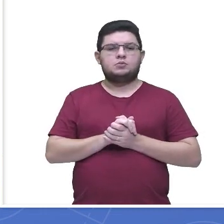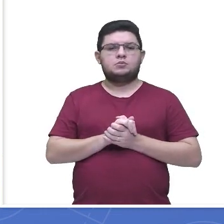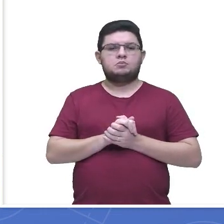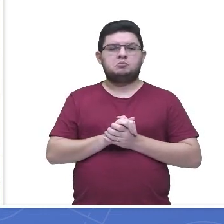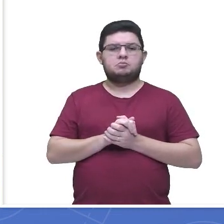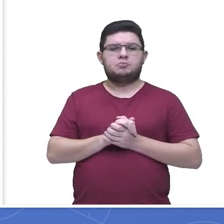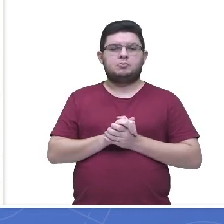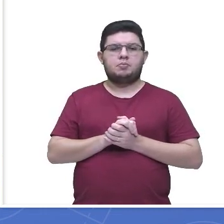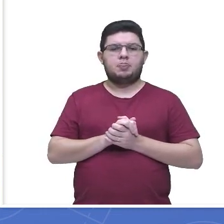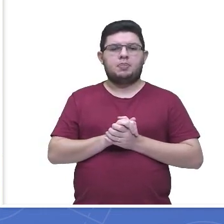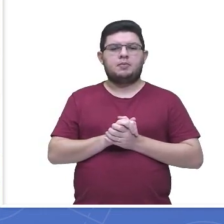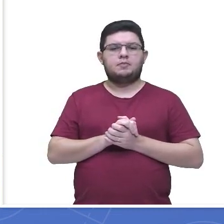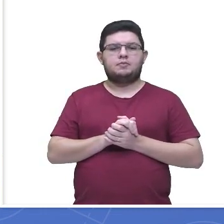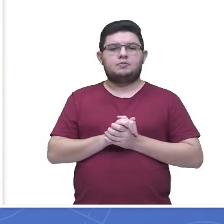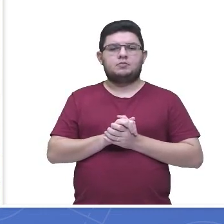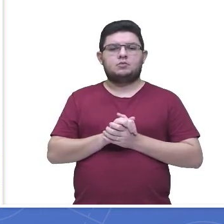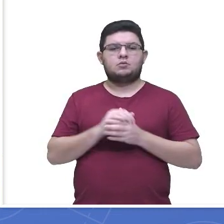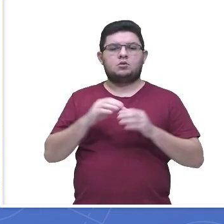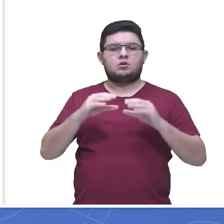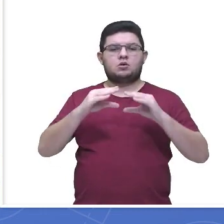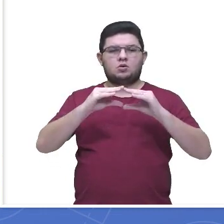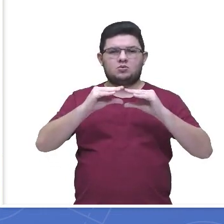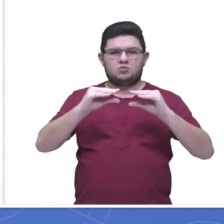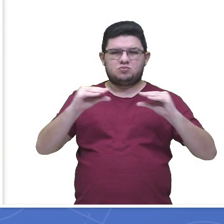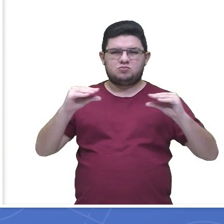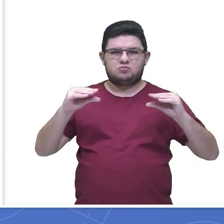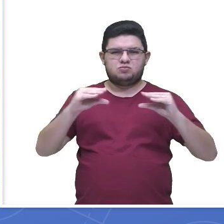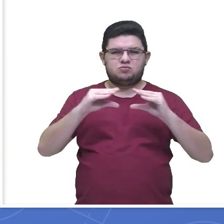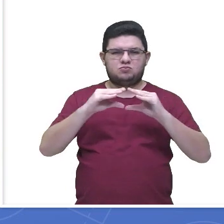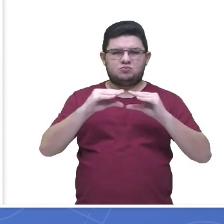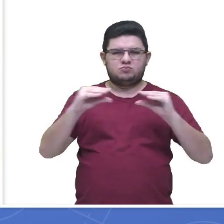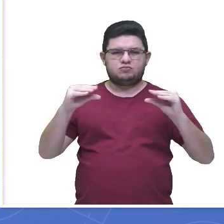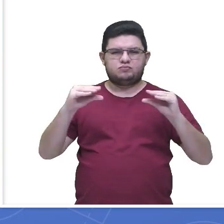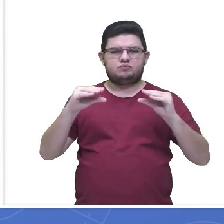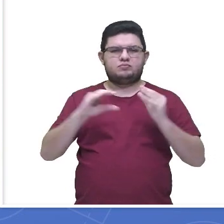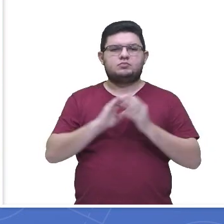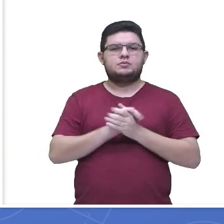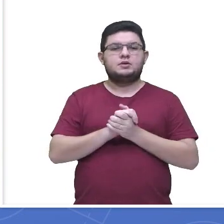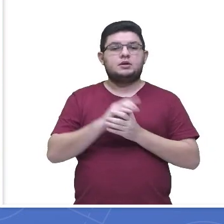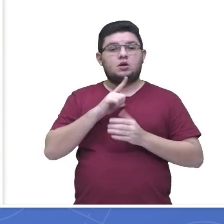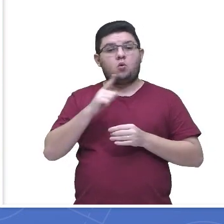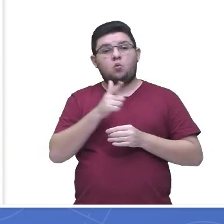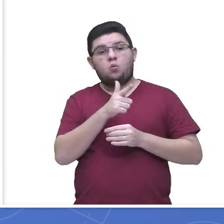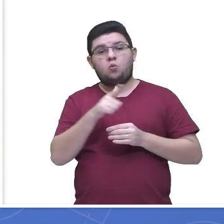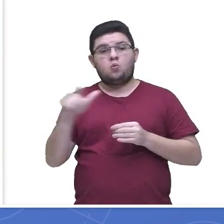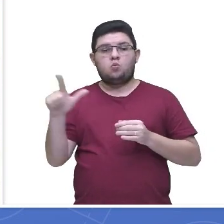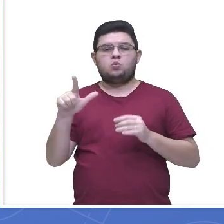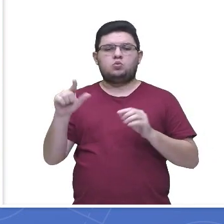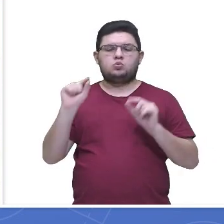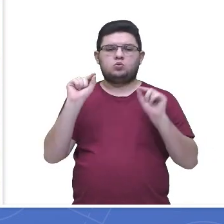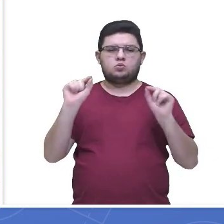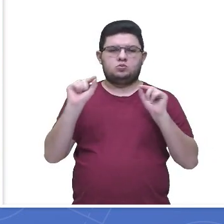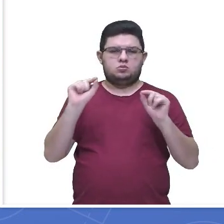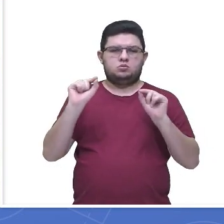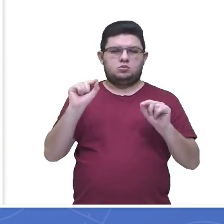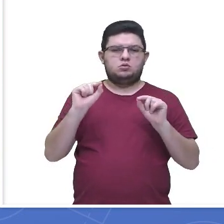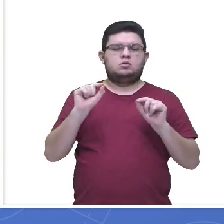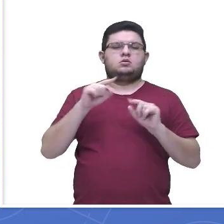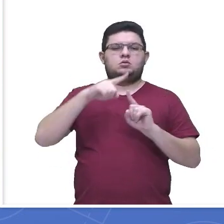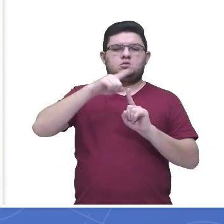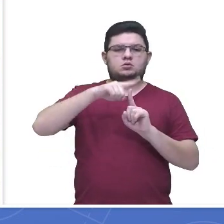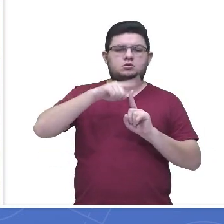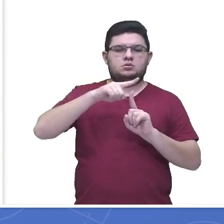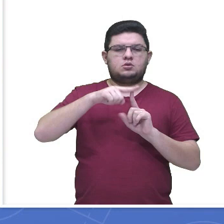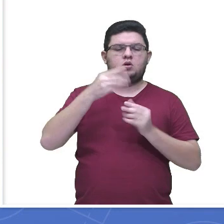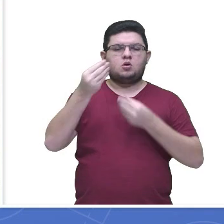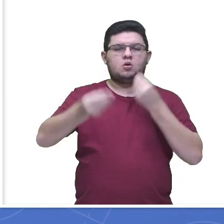exemplo, que são essas mais compridinhas assim. Temos aquelas bactérias, né, que são em formato de vírgula,